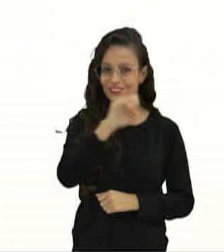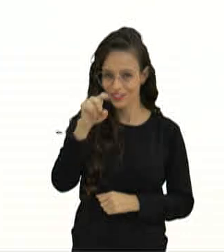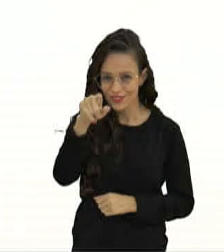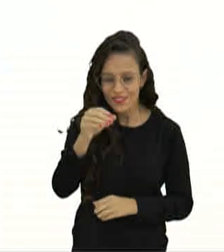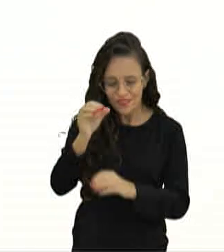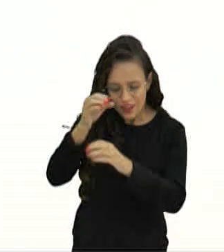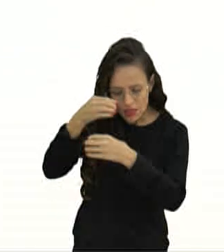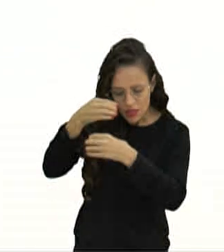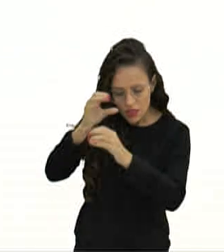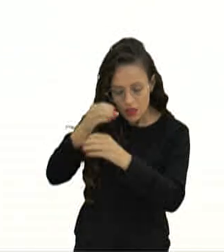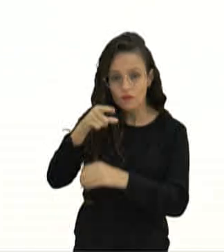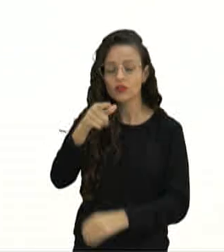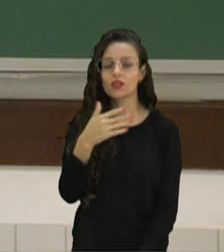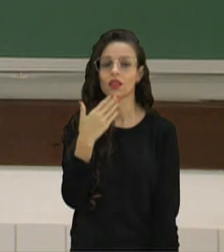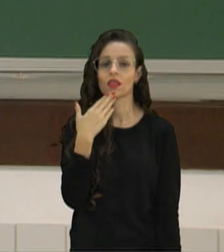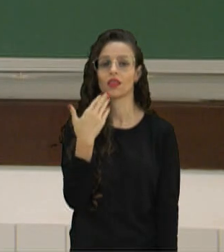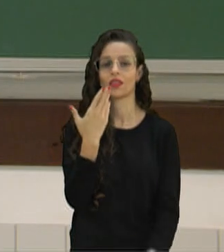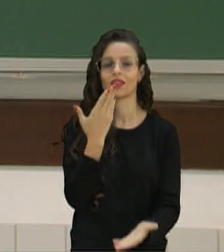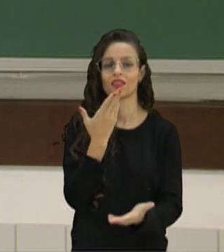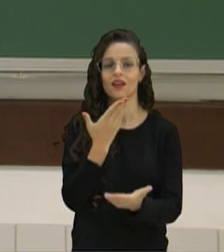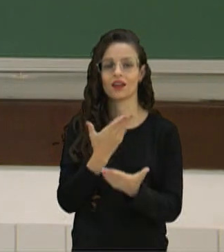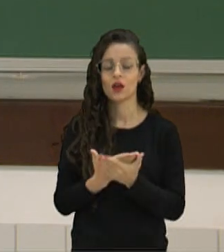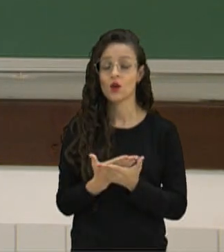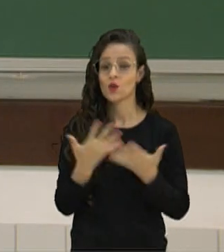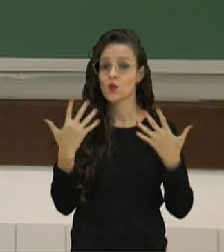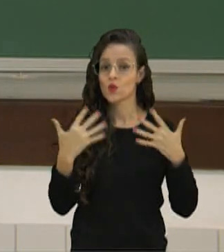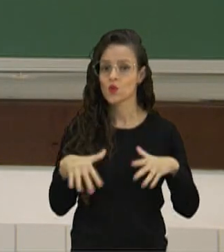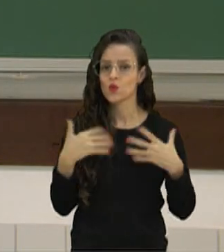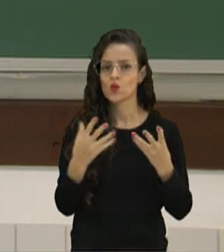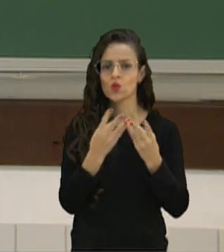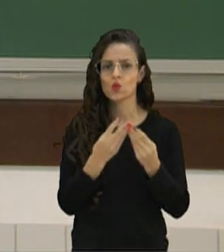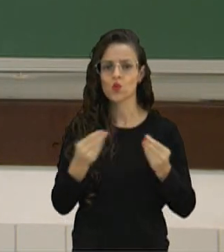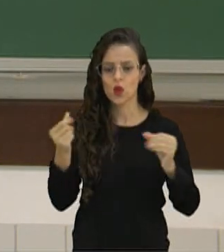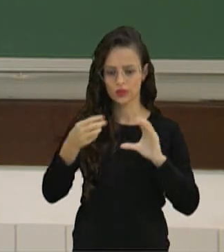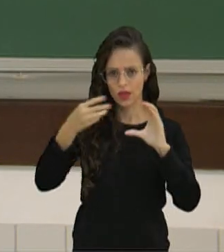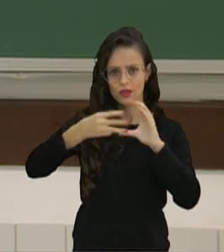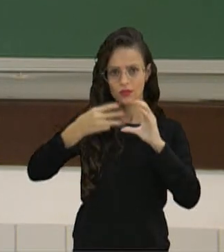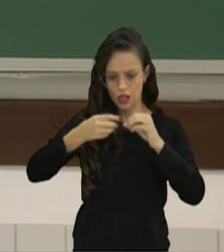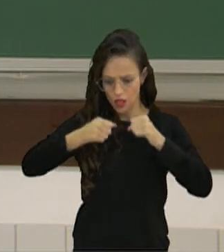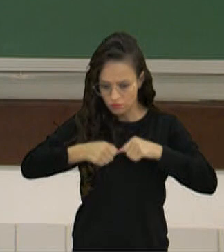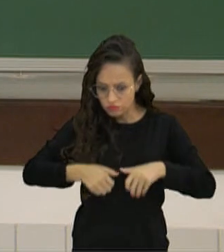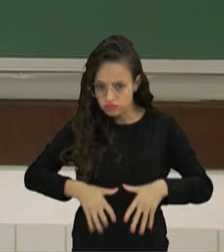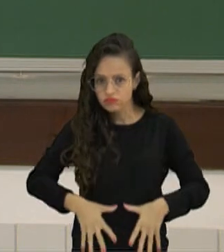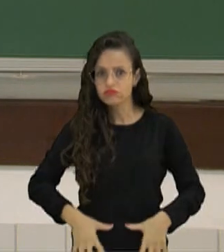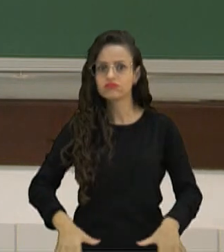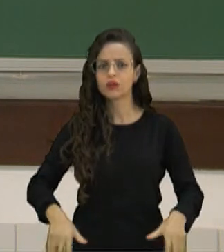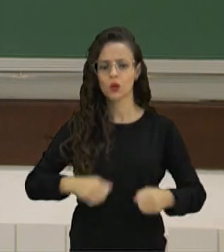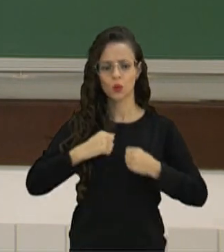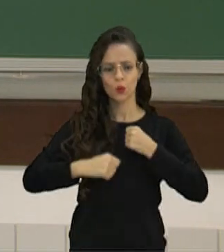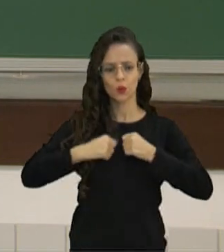microscópio, vocês ficariam impressionados com a quantidade de células que nós perdemos ralo abaixo.